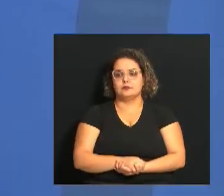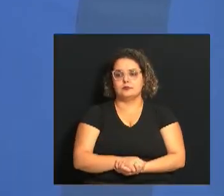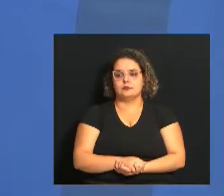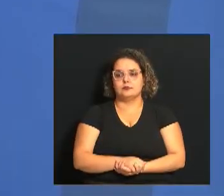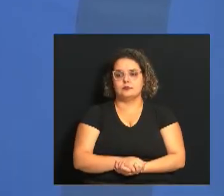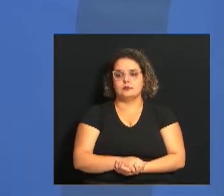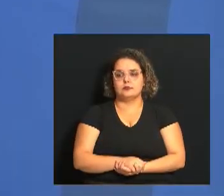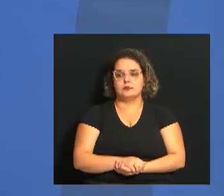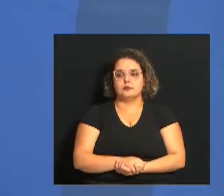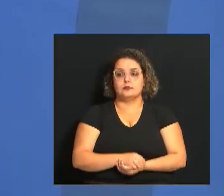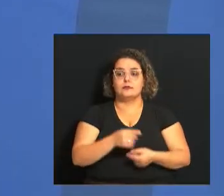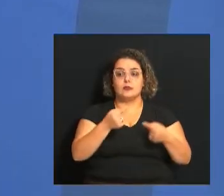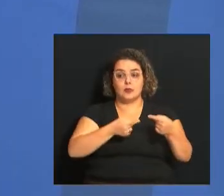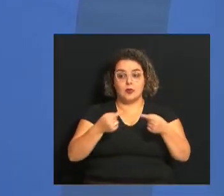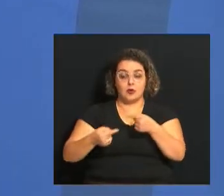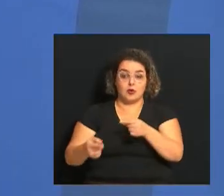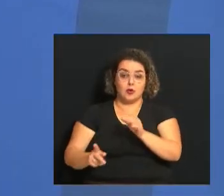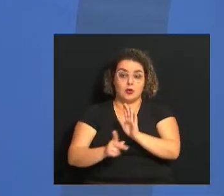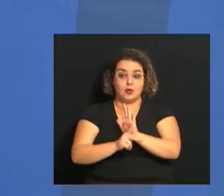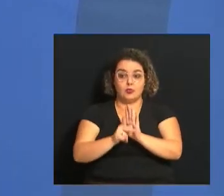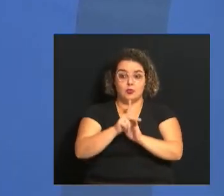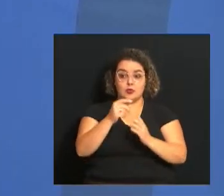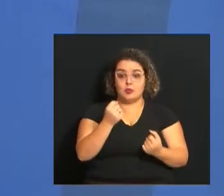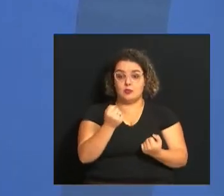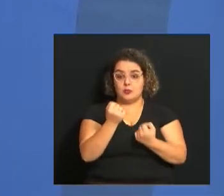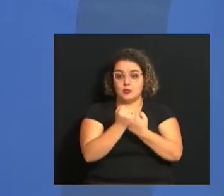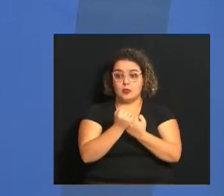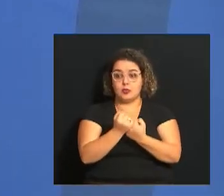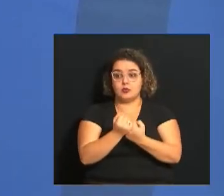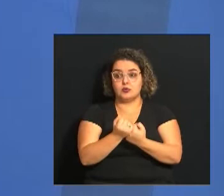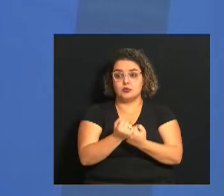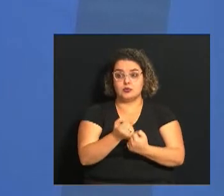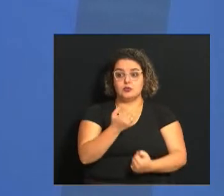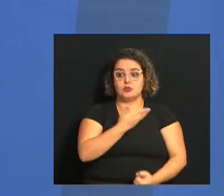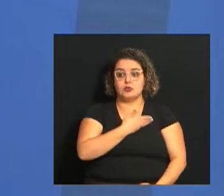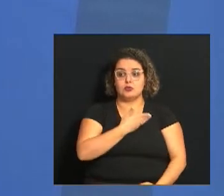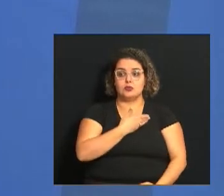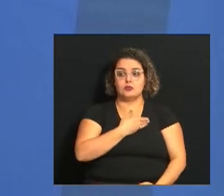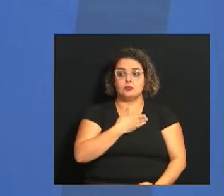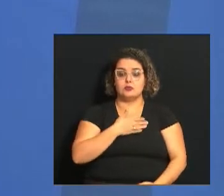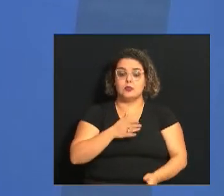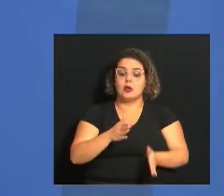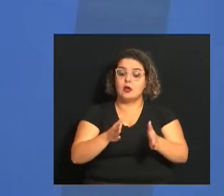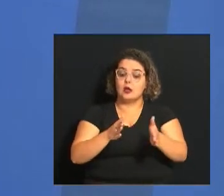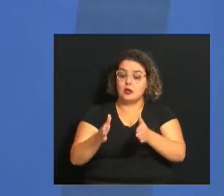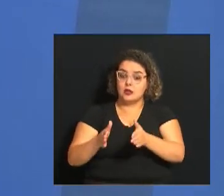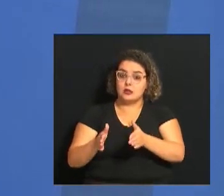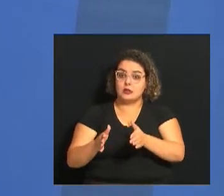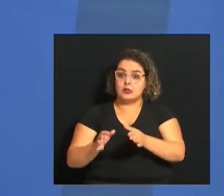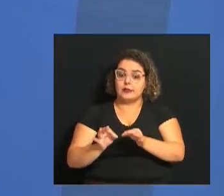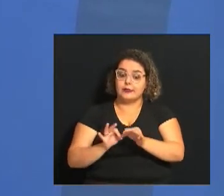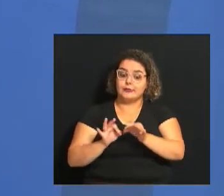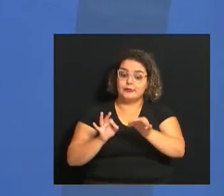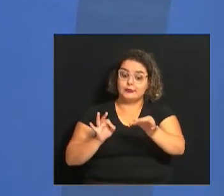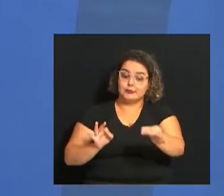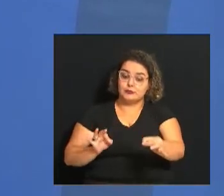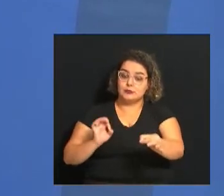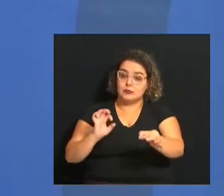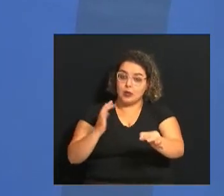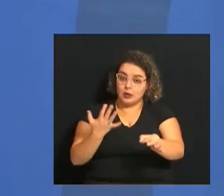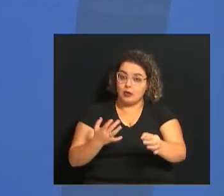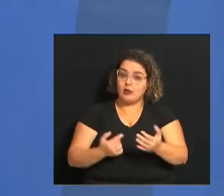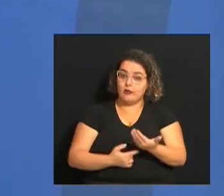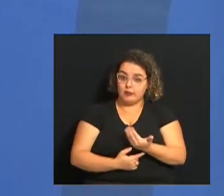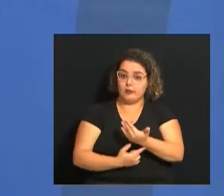Na discussão, o projeto ganhou apoio de colegas que ponderaram que ainda há um caminho para que a digitalização seja